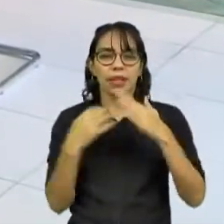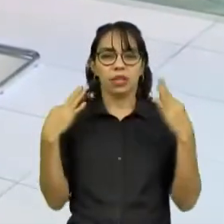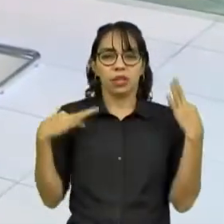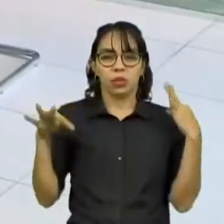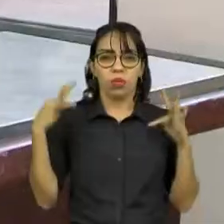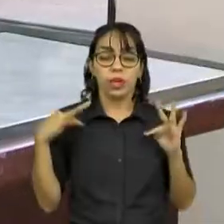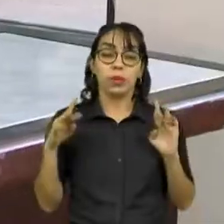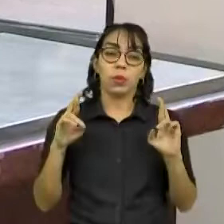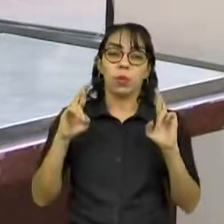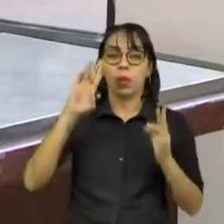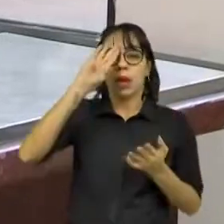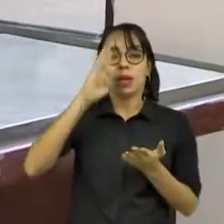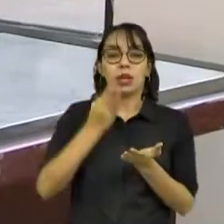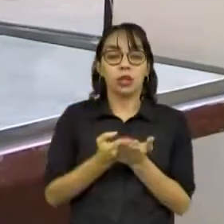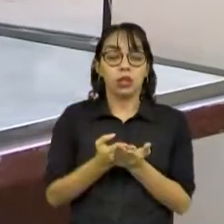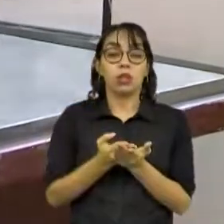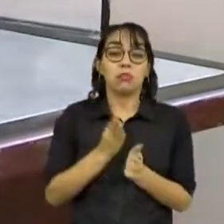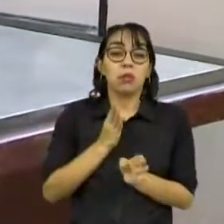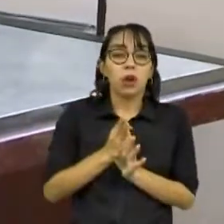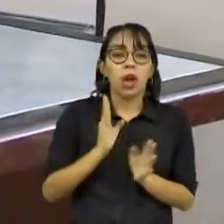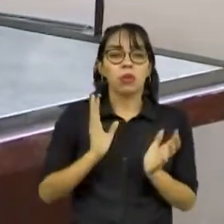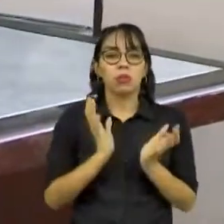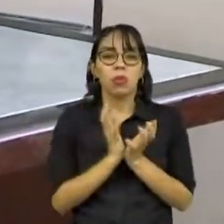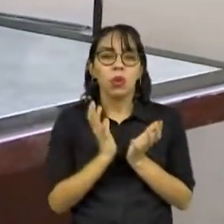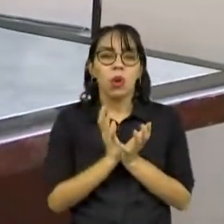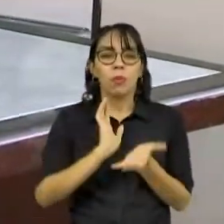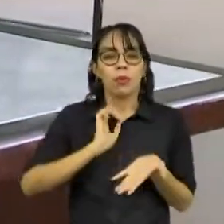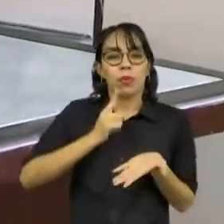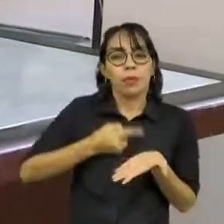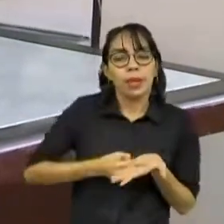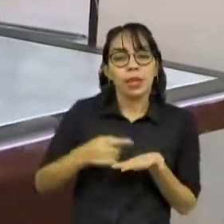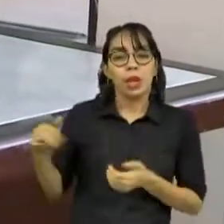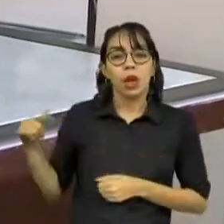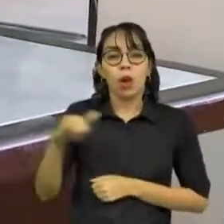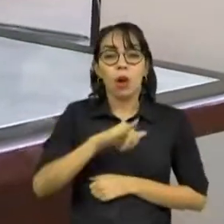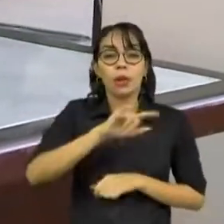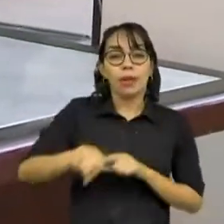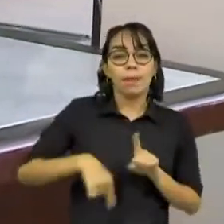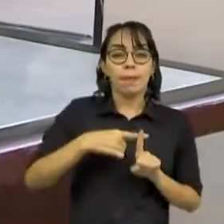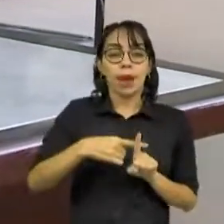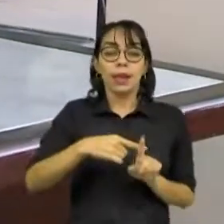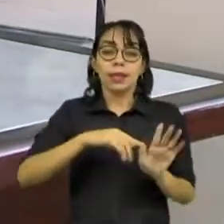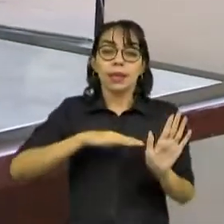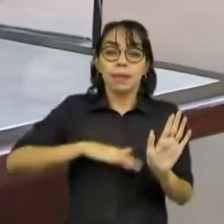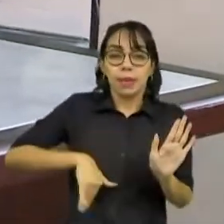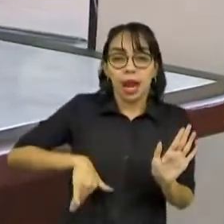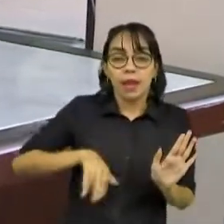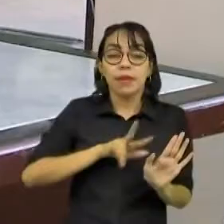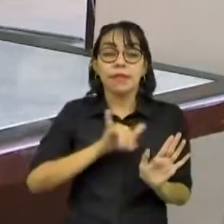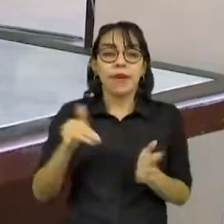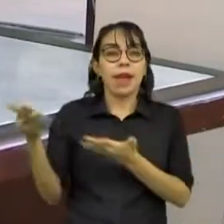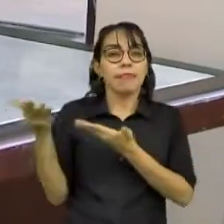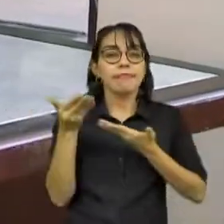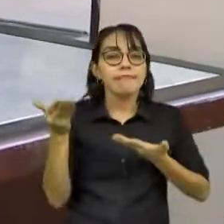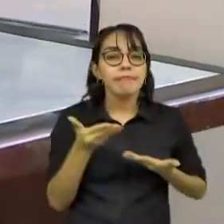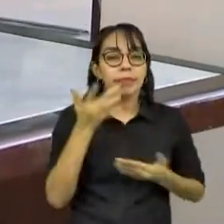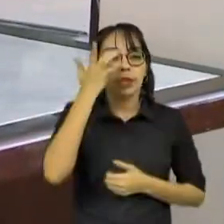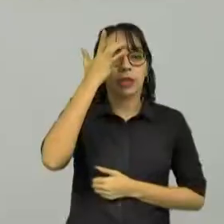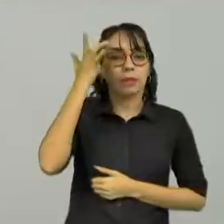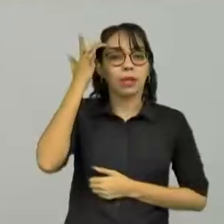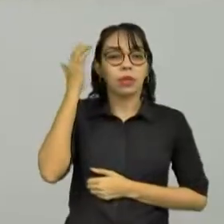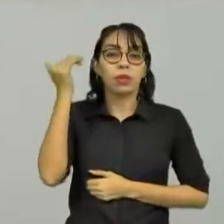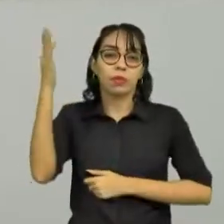voos diretos e os pacotes de passeios com rotas além das praias, atraia mais e mais turistas de outros